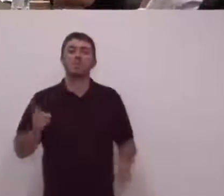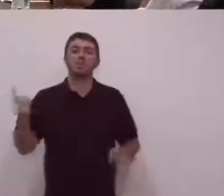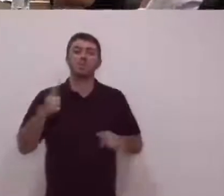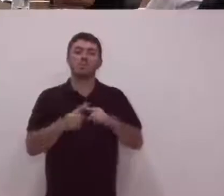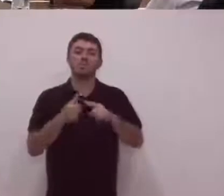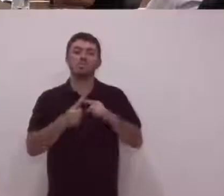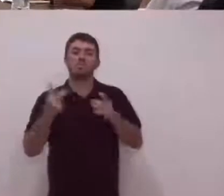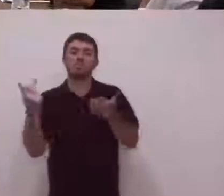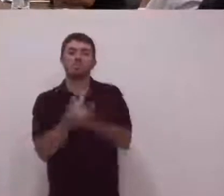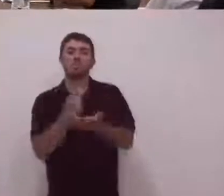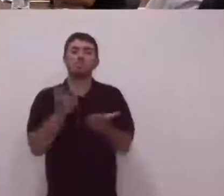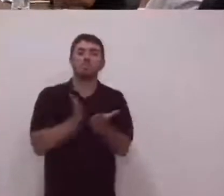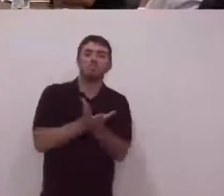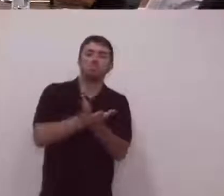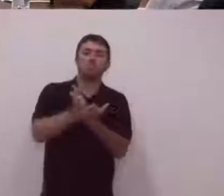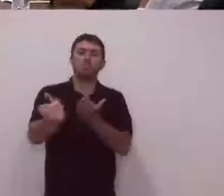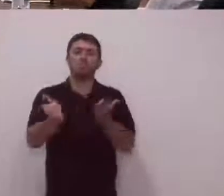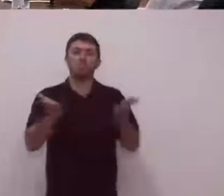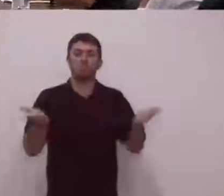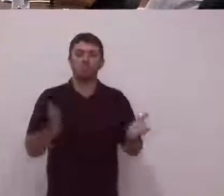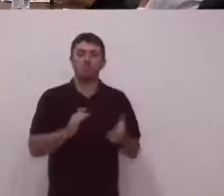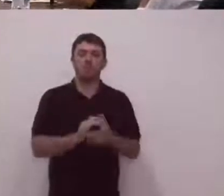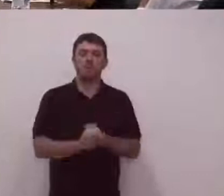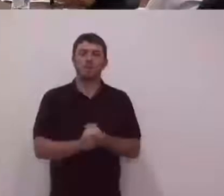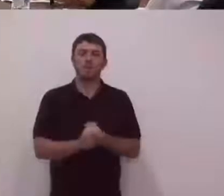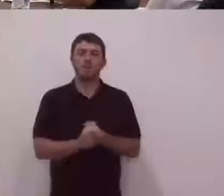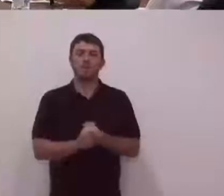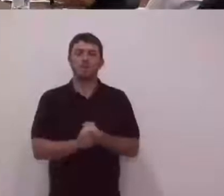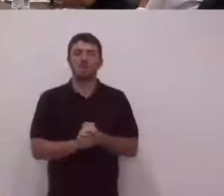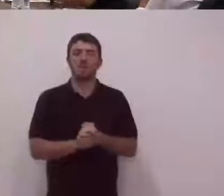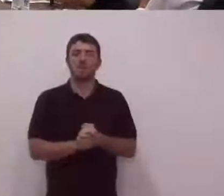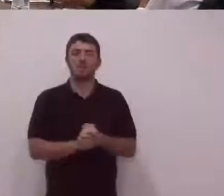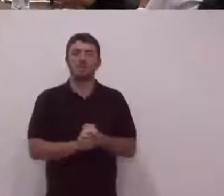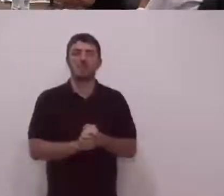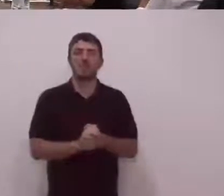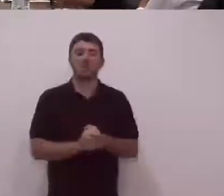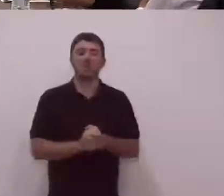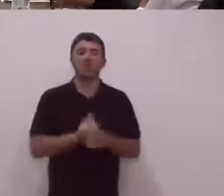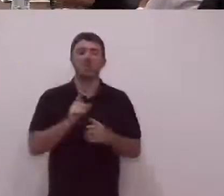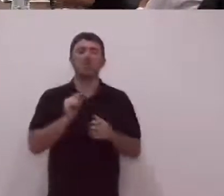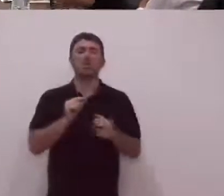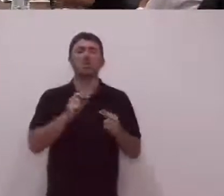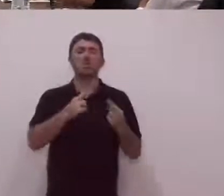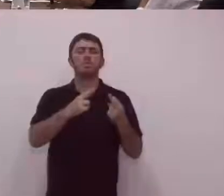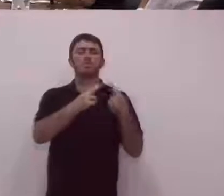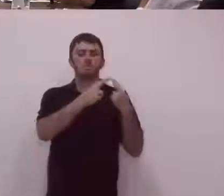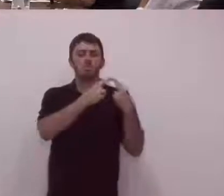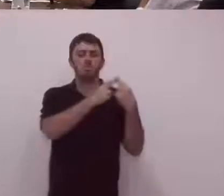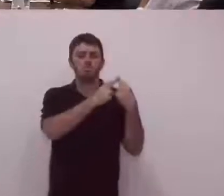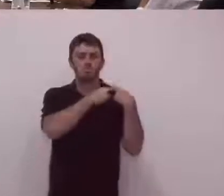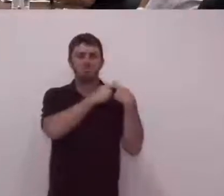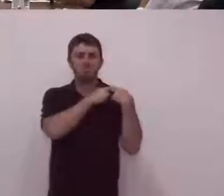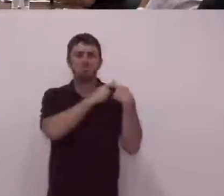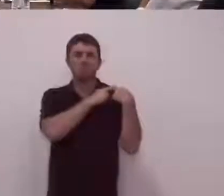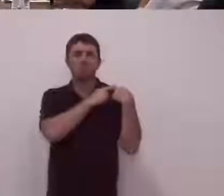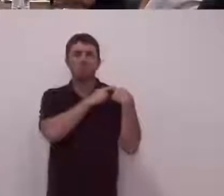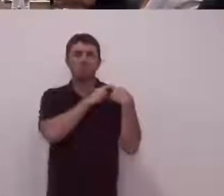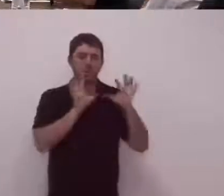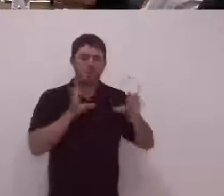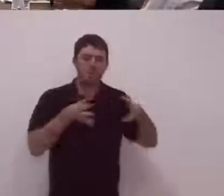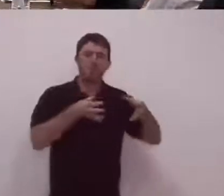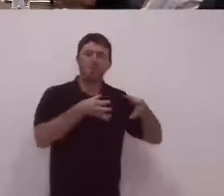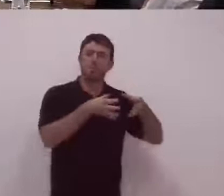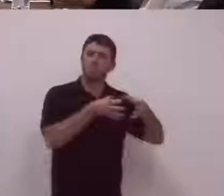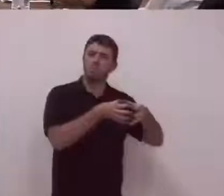diante da legislação estadual de regência. Descartando responsabilidade de terceiros subordinados, que poderiam ter